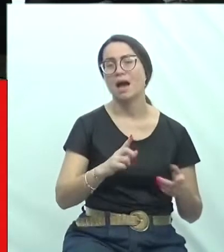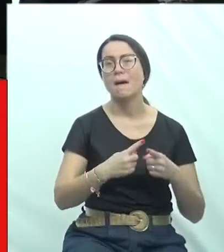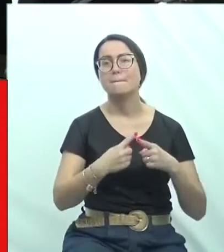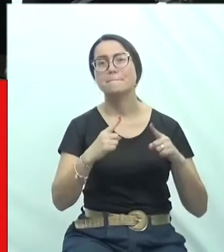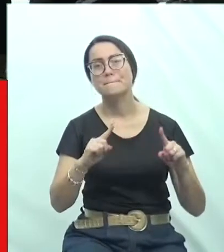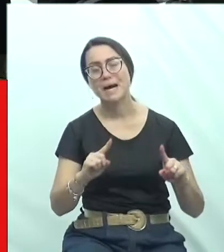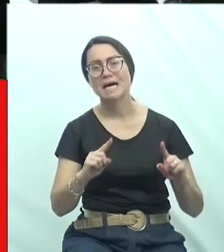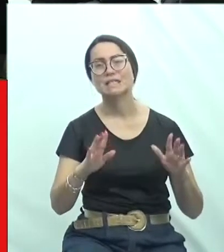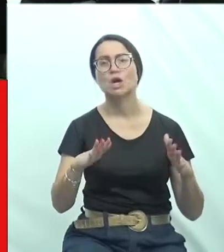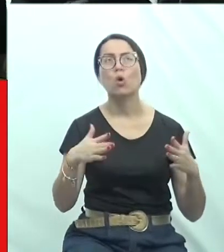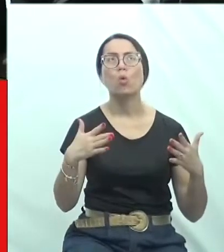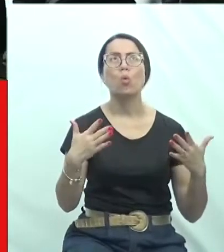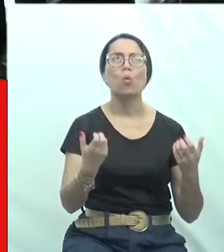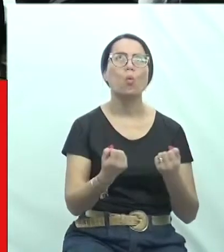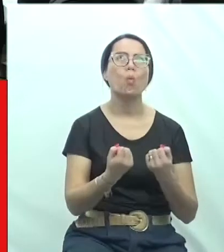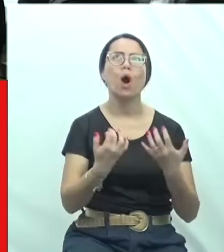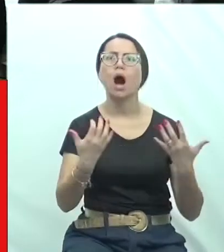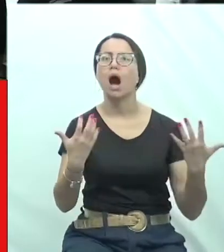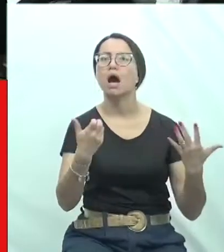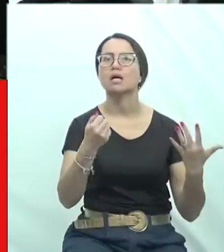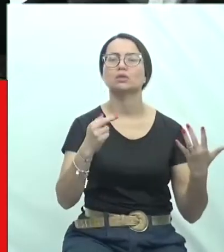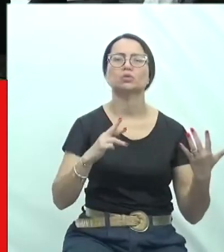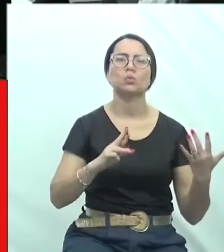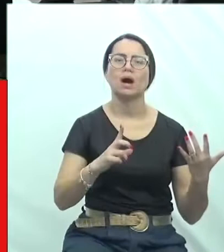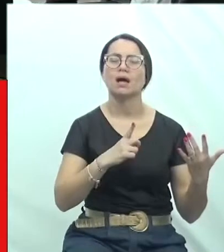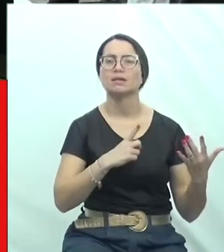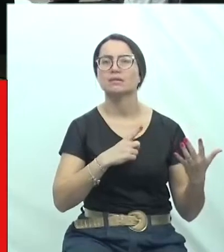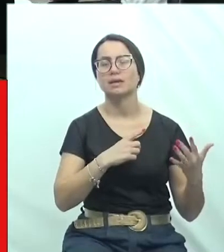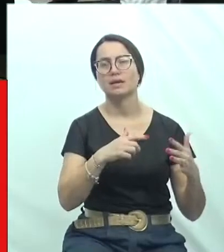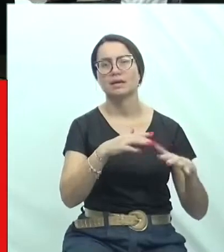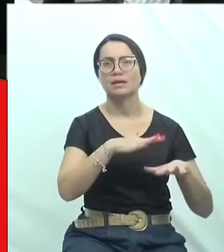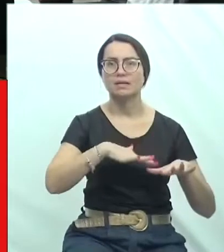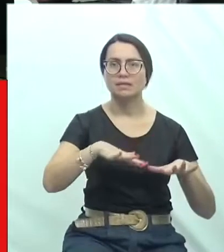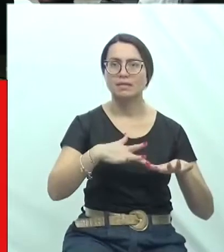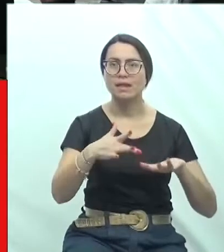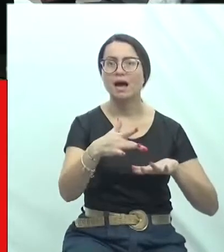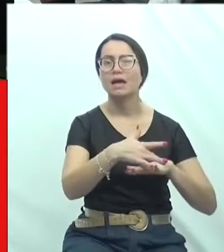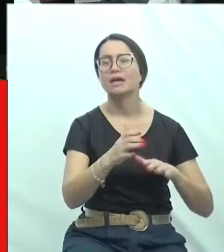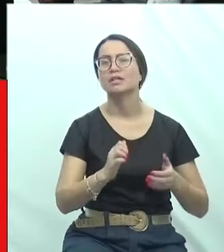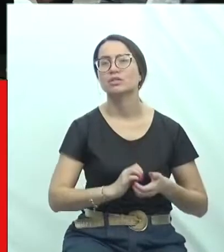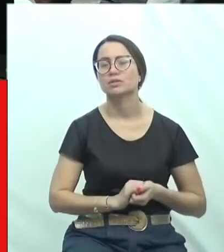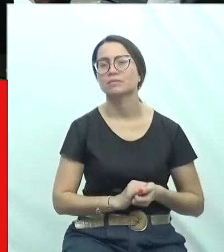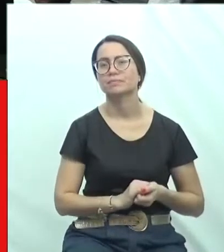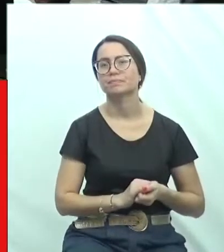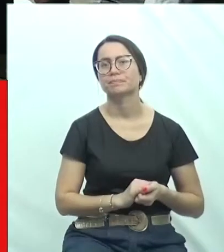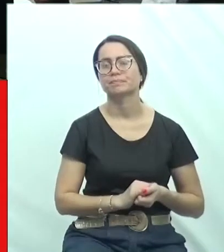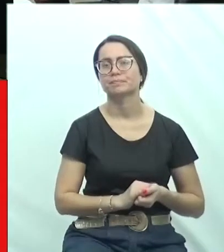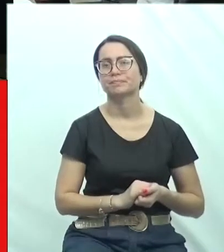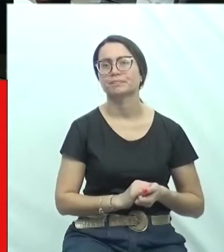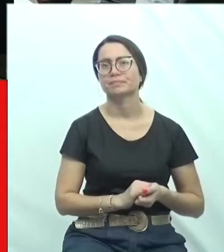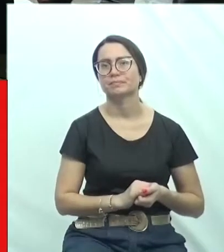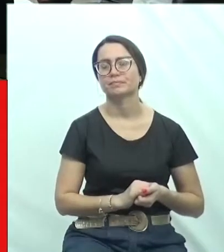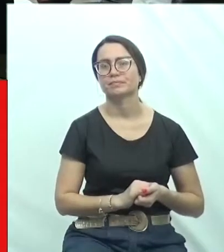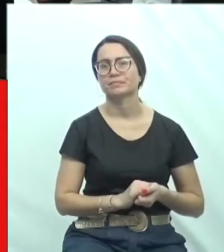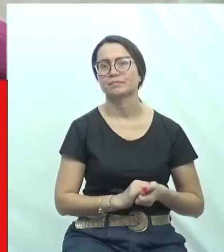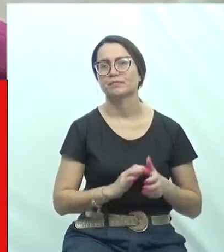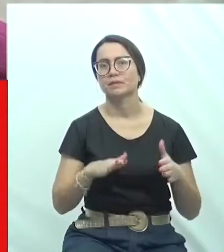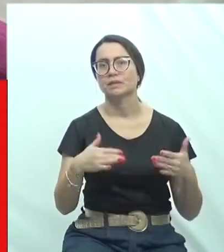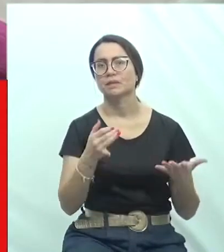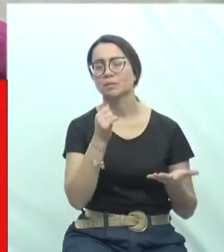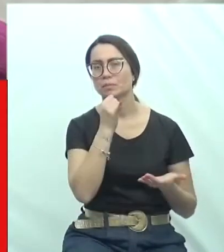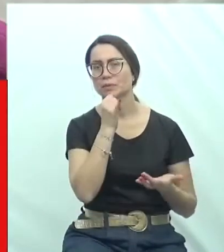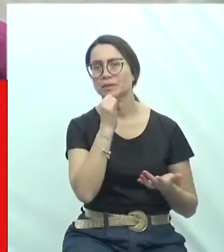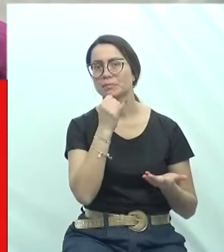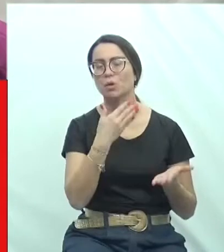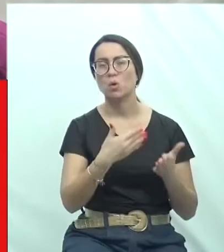água estiver sendo abastecida com a sua pressão normal, é muito difícil o ar aparecer. Agora, quando a Casan tem que fazer qualquer conserto